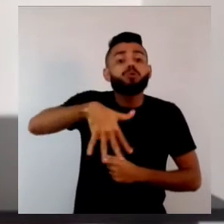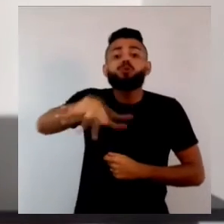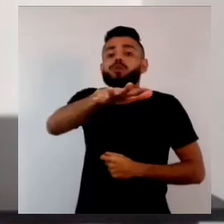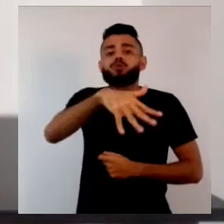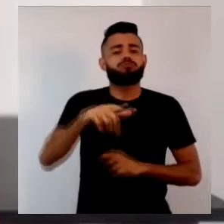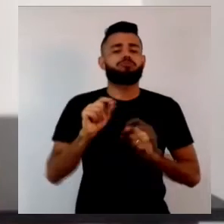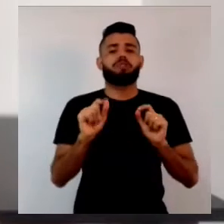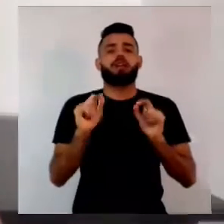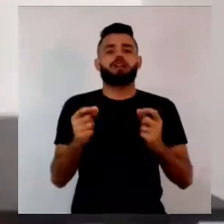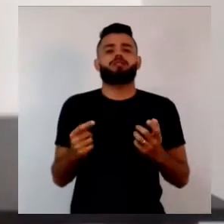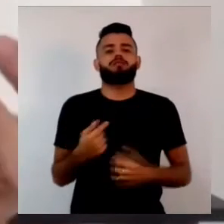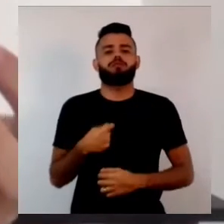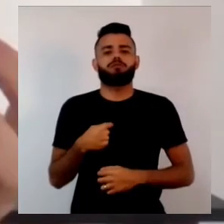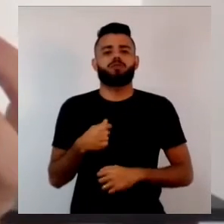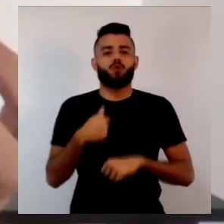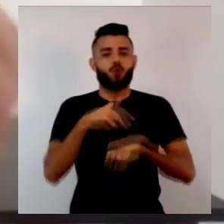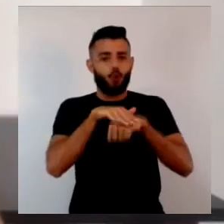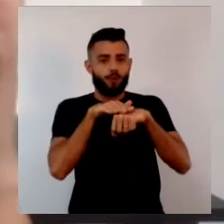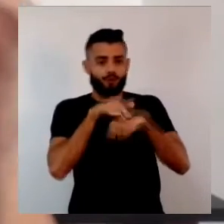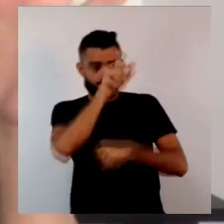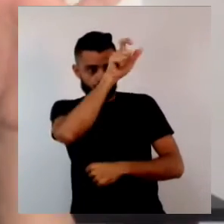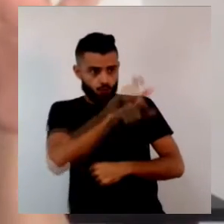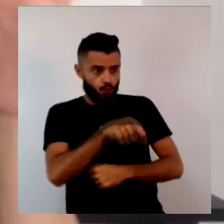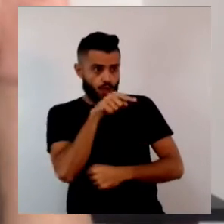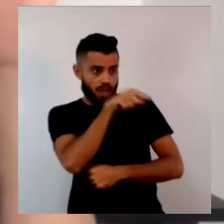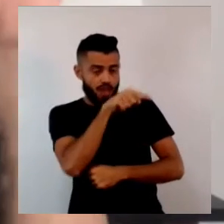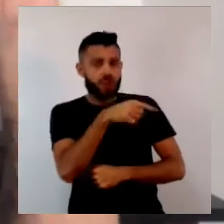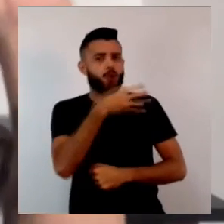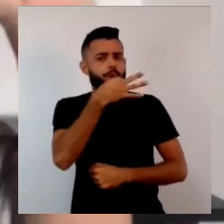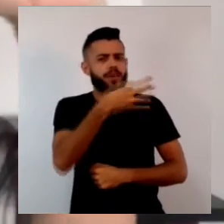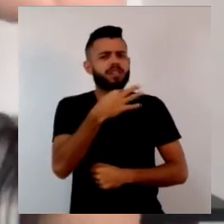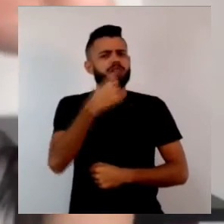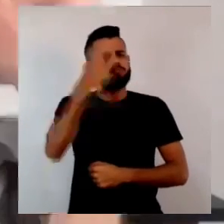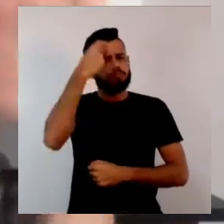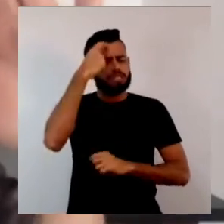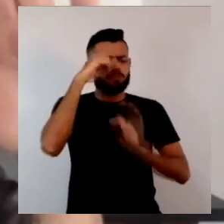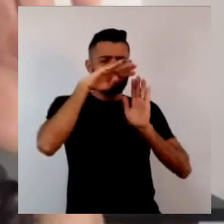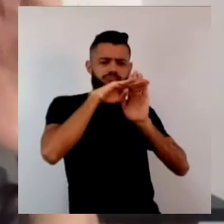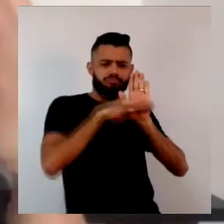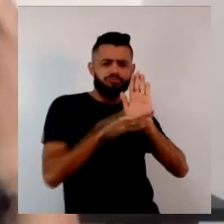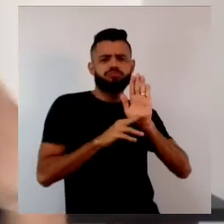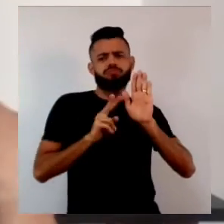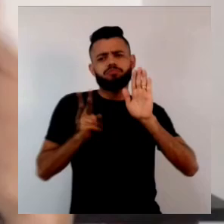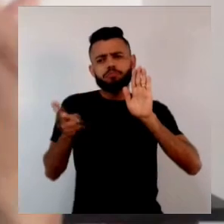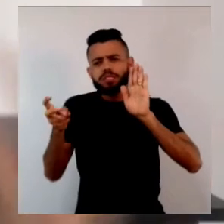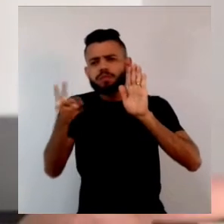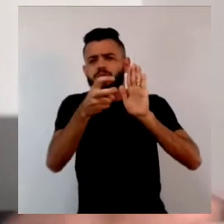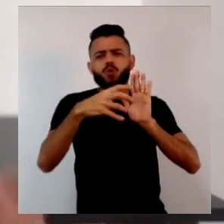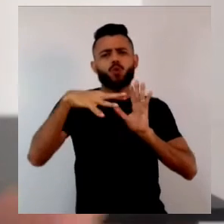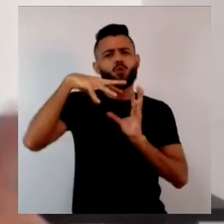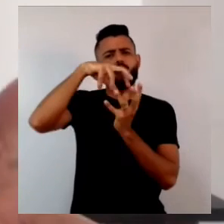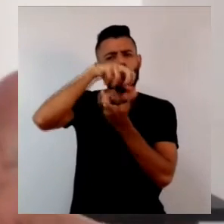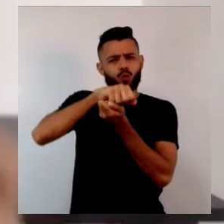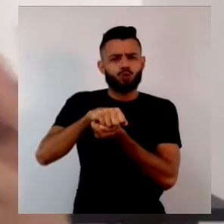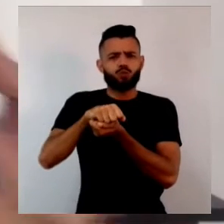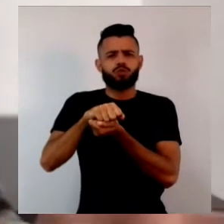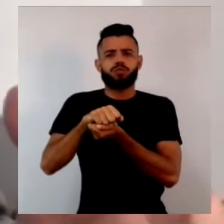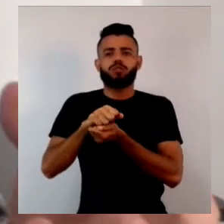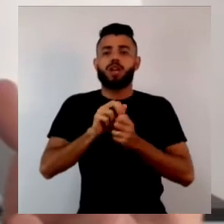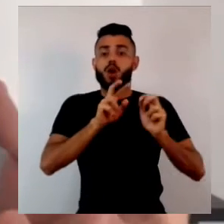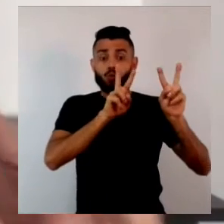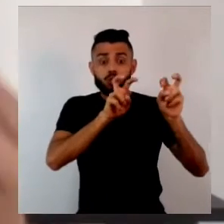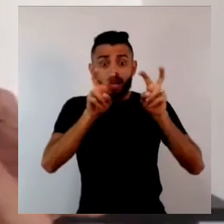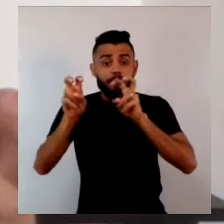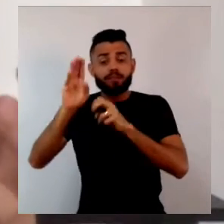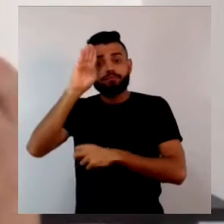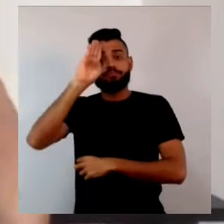aqui, né? Que pensa essas coisas, que está olhando para o mundo por essa janela. Esses são os temas que interessam para esse